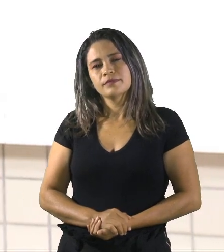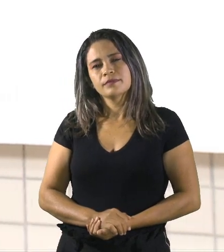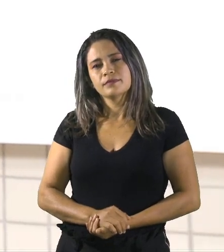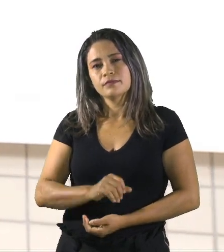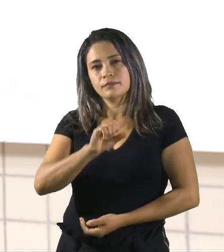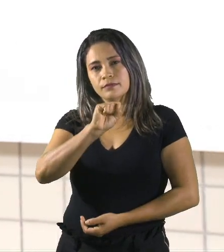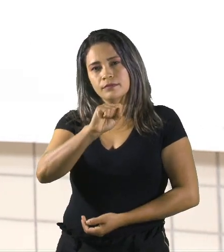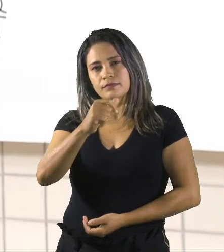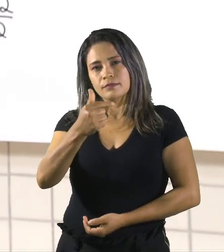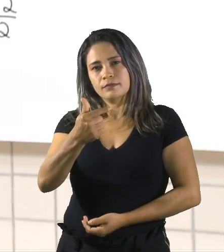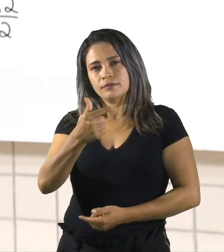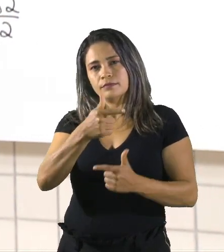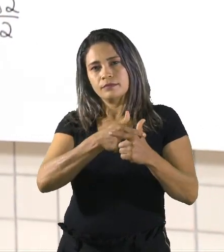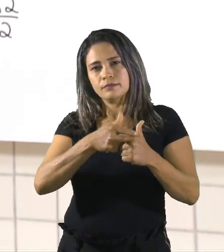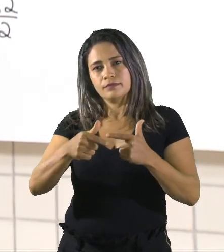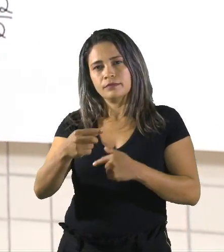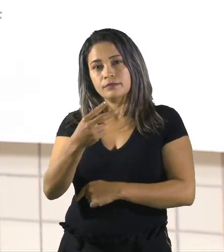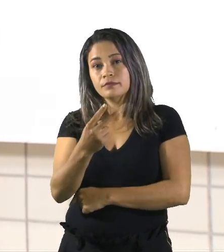Dividido por 2.